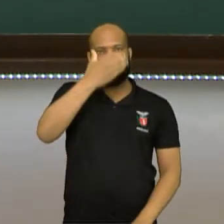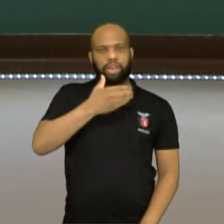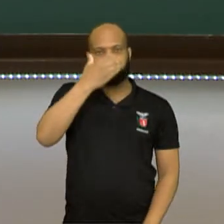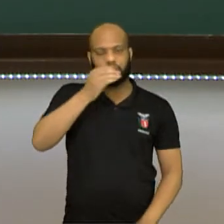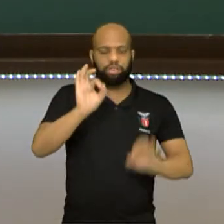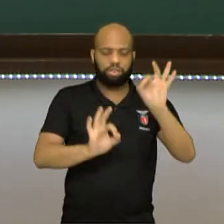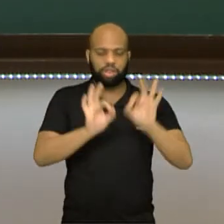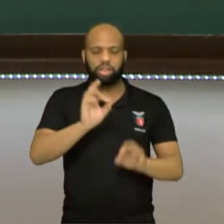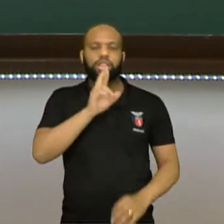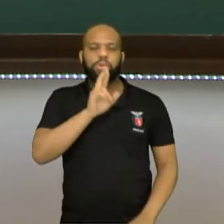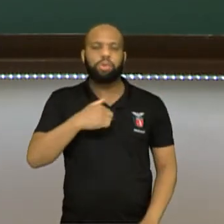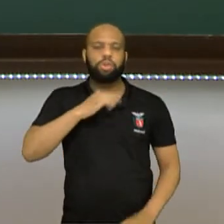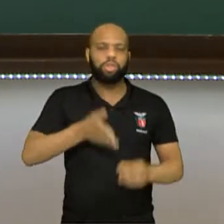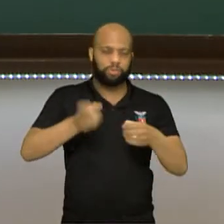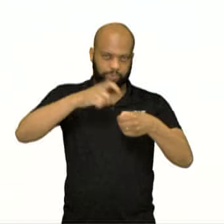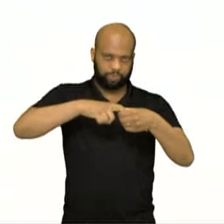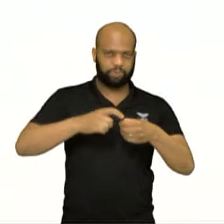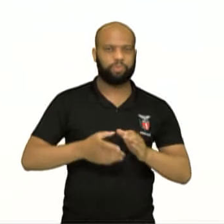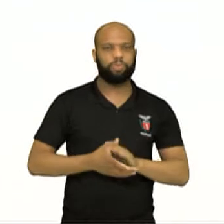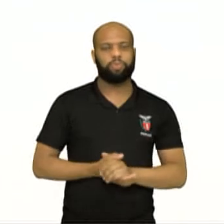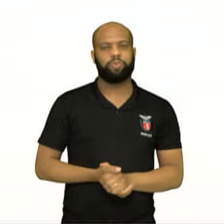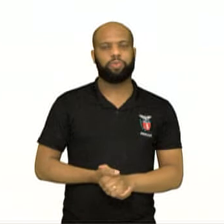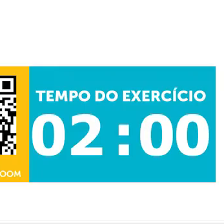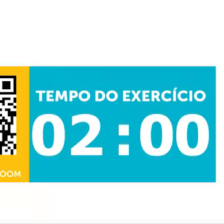equação e a gente já corrige.